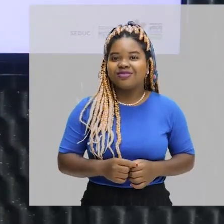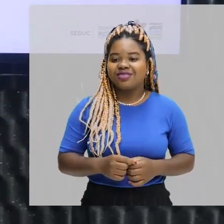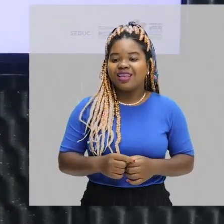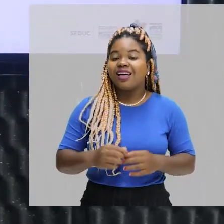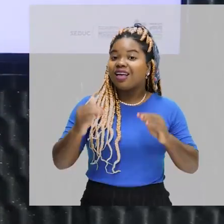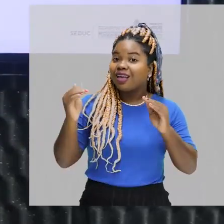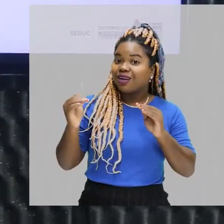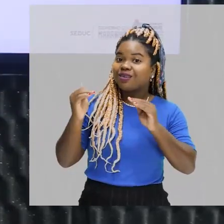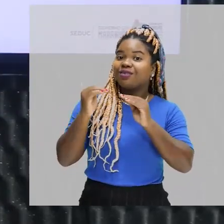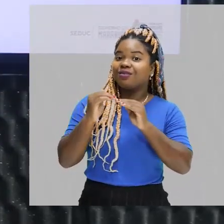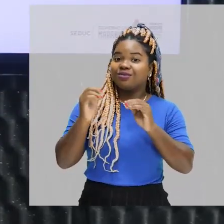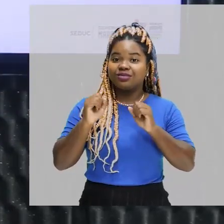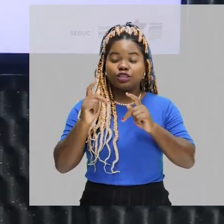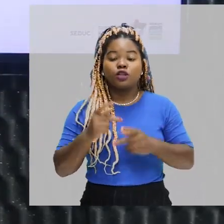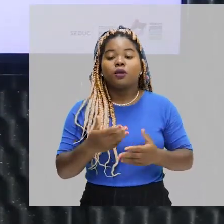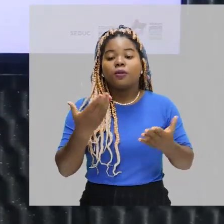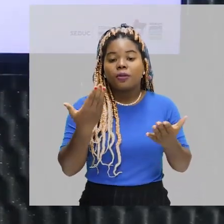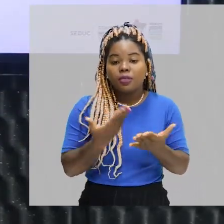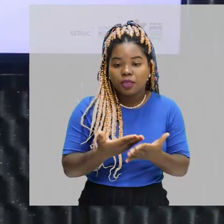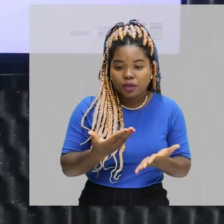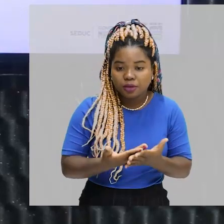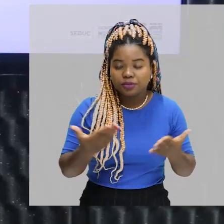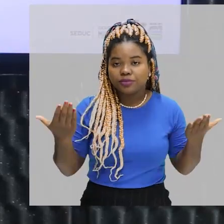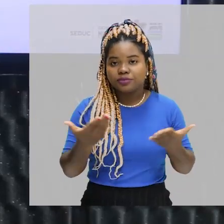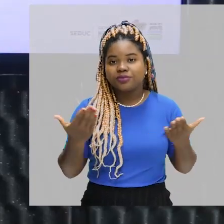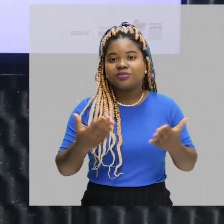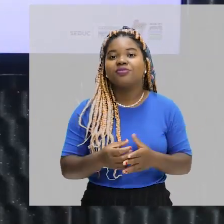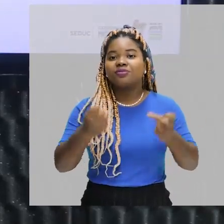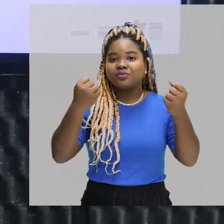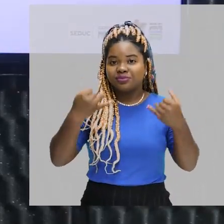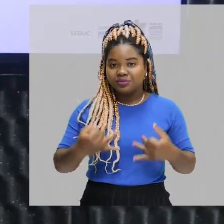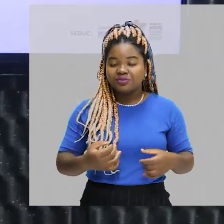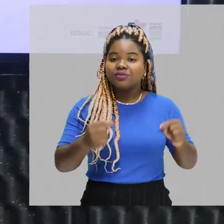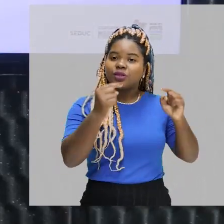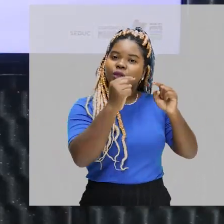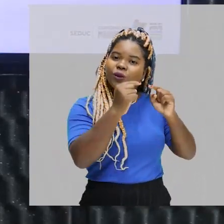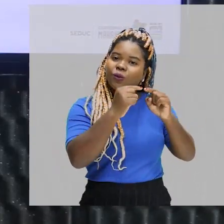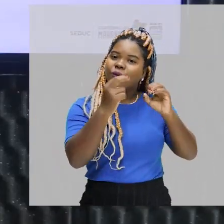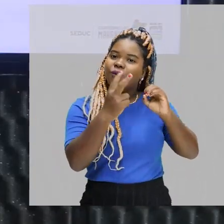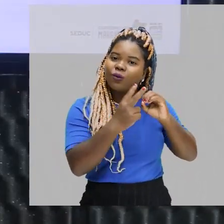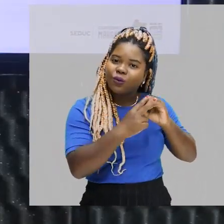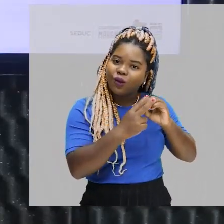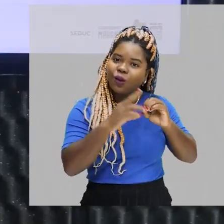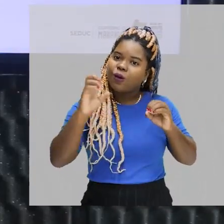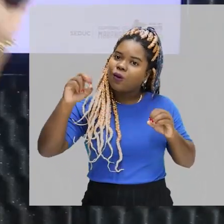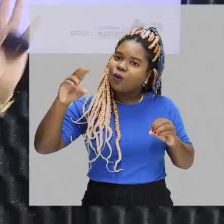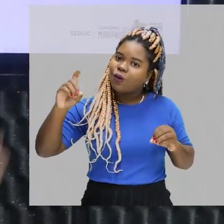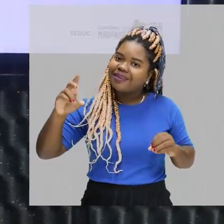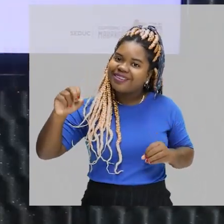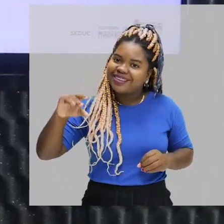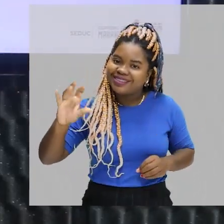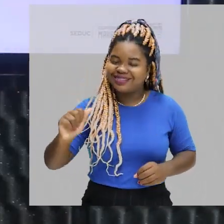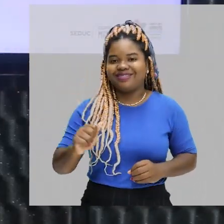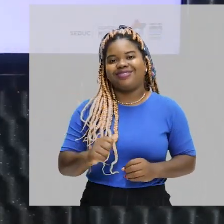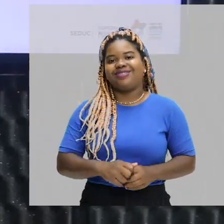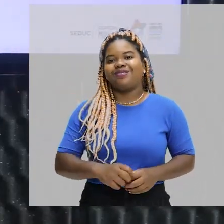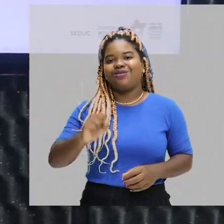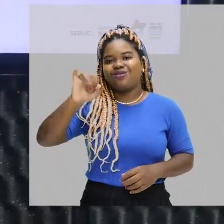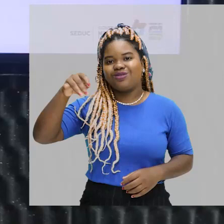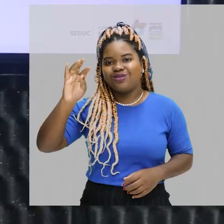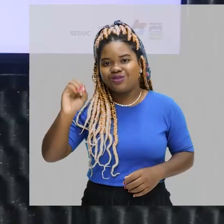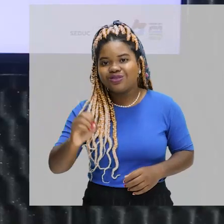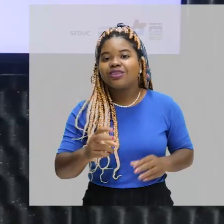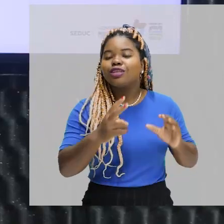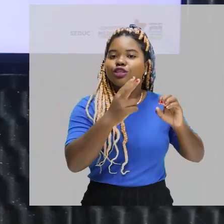Nesse caso, da nossa aula de hoje, falamos de concordância verbal, o sujeito e o verbo, e vimos